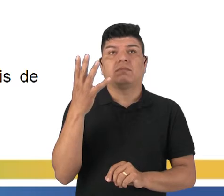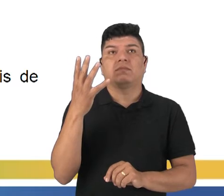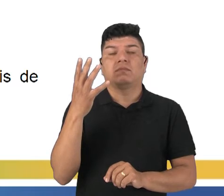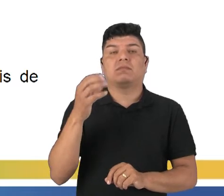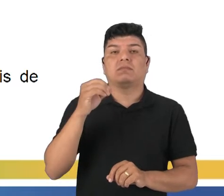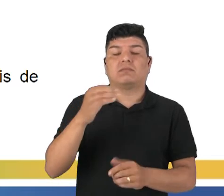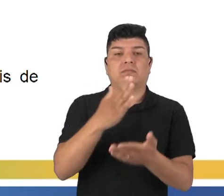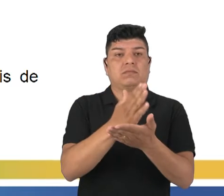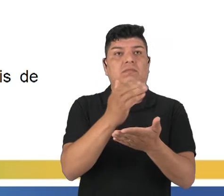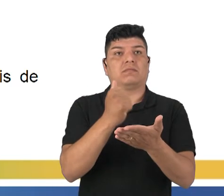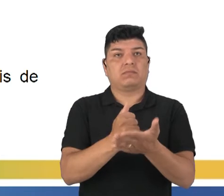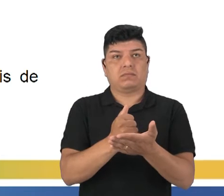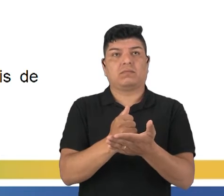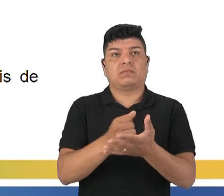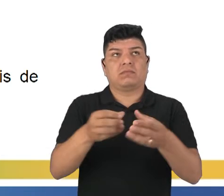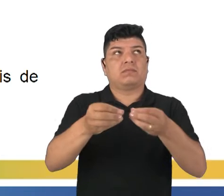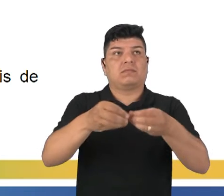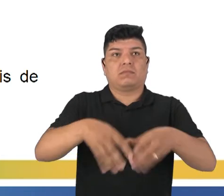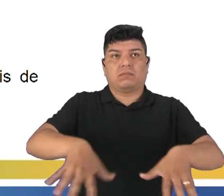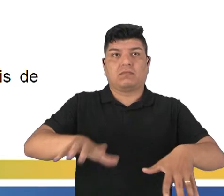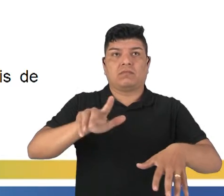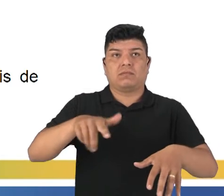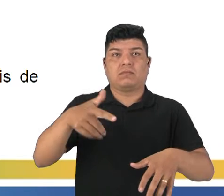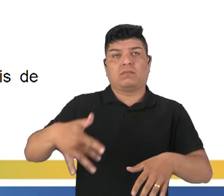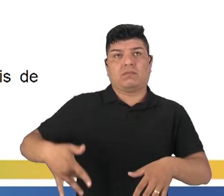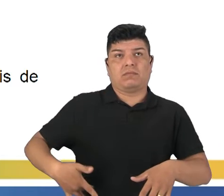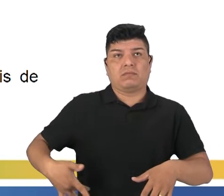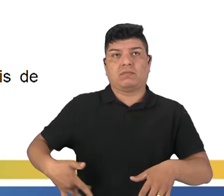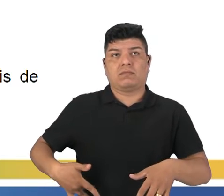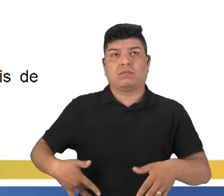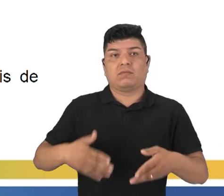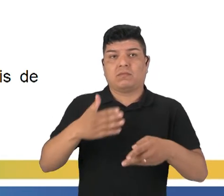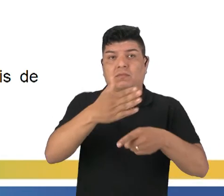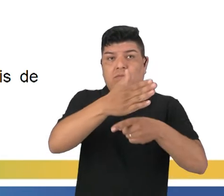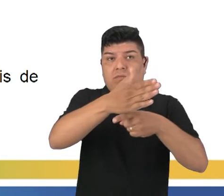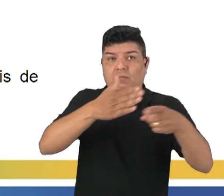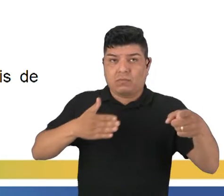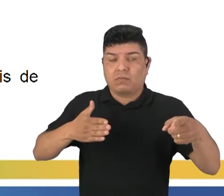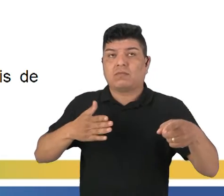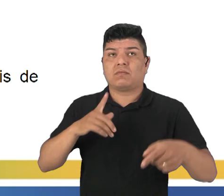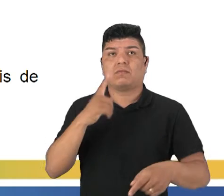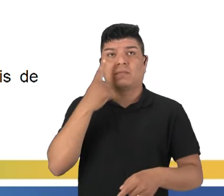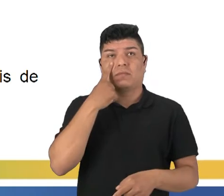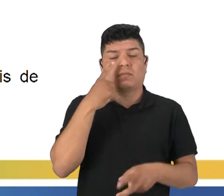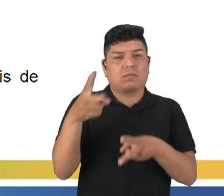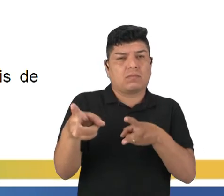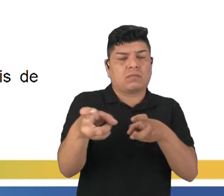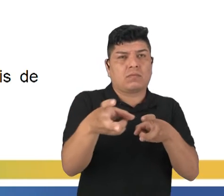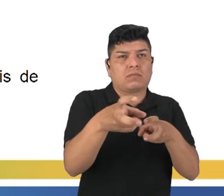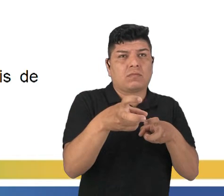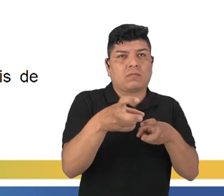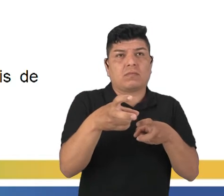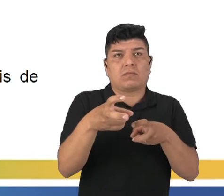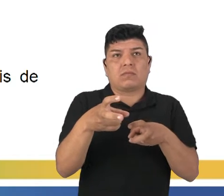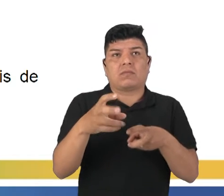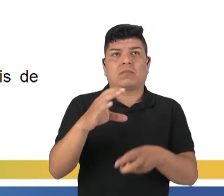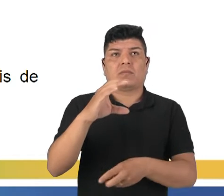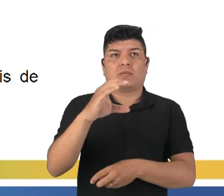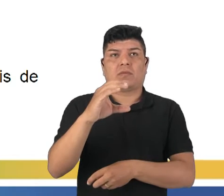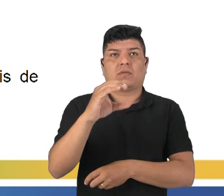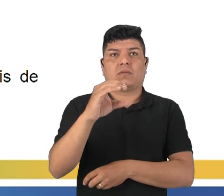a gente dividisse uma glândula suprarrenal, fizesse um corte nela ao meio, nós íamos perceber que o